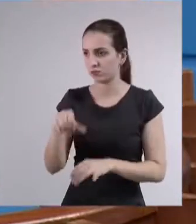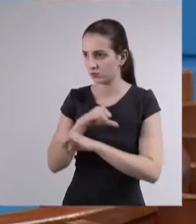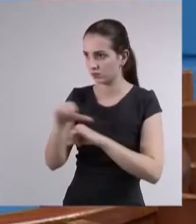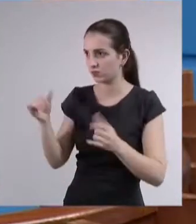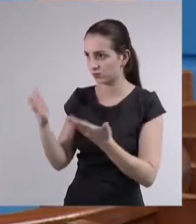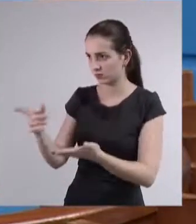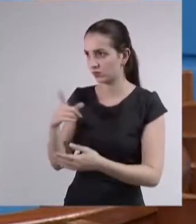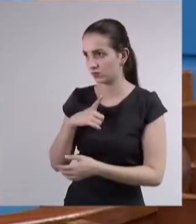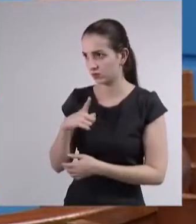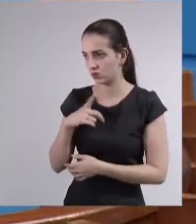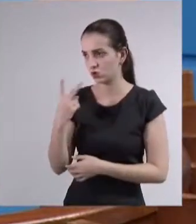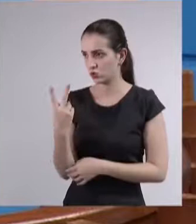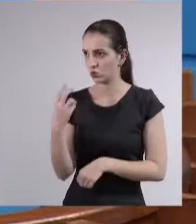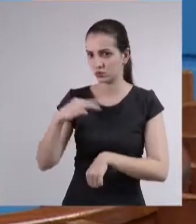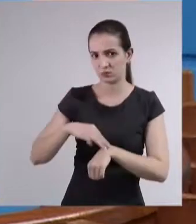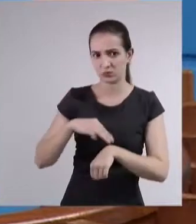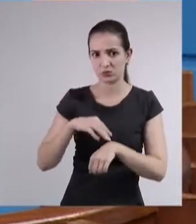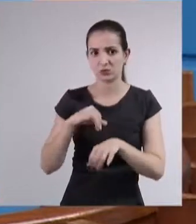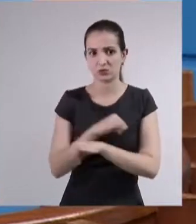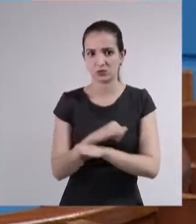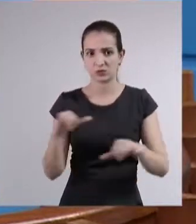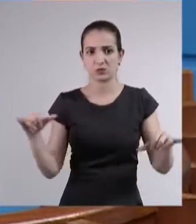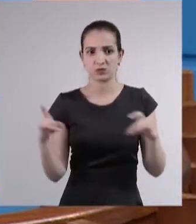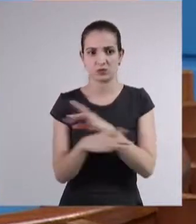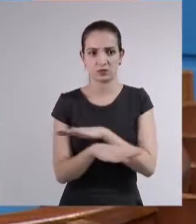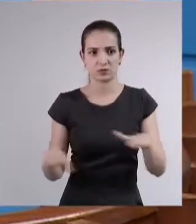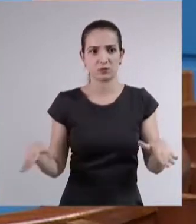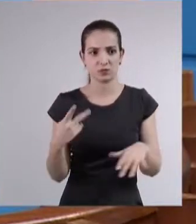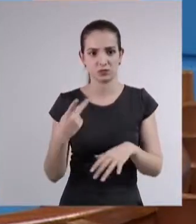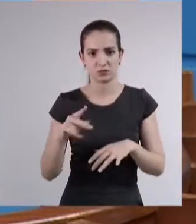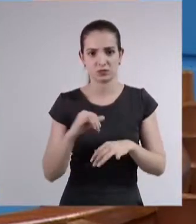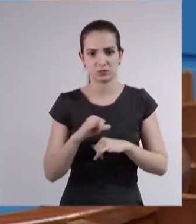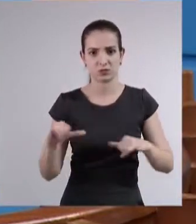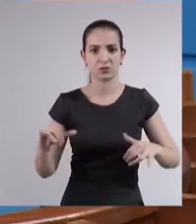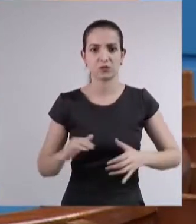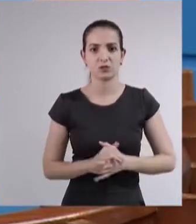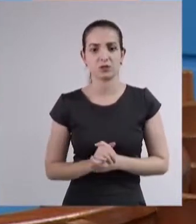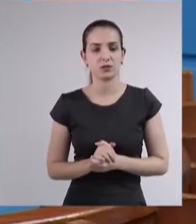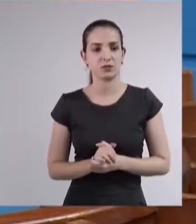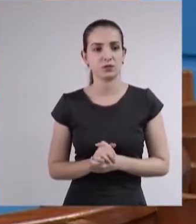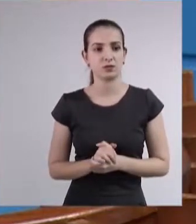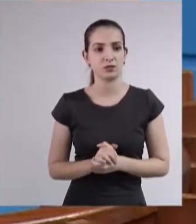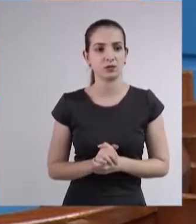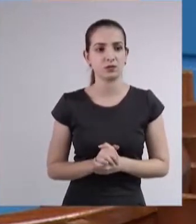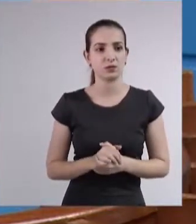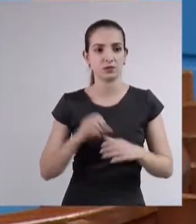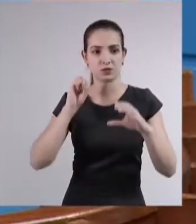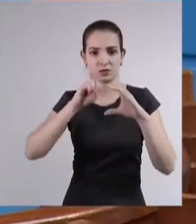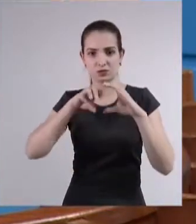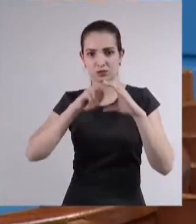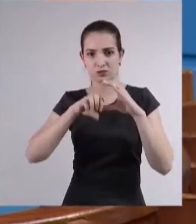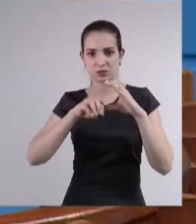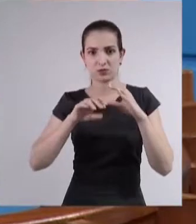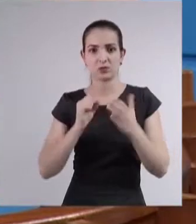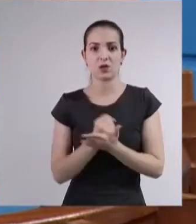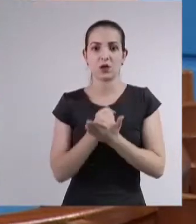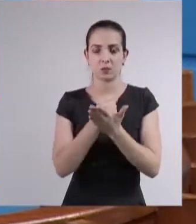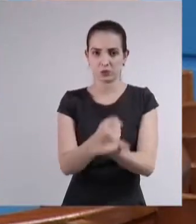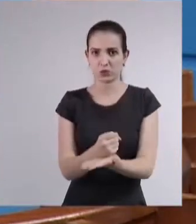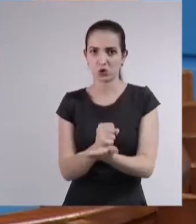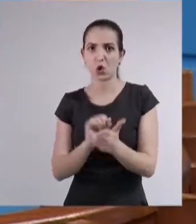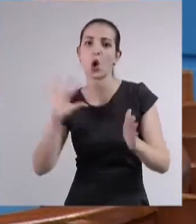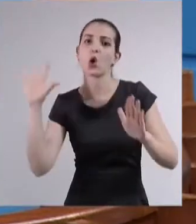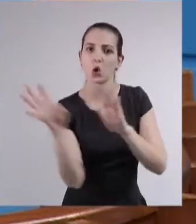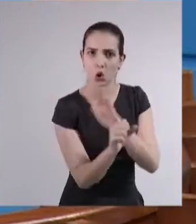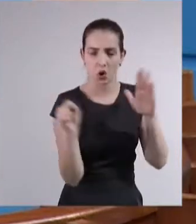que disporá apenas de 2 minutos para a conclusão do seu pronunciamento. A Globo, ela apoiou o golpe,